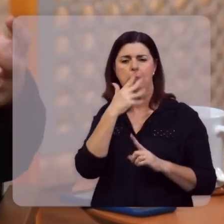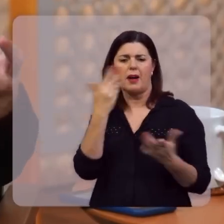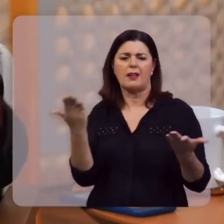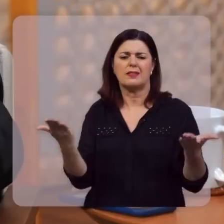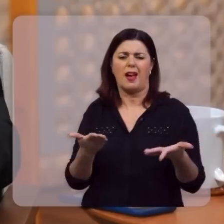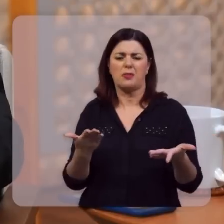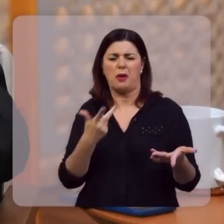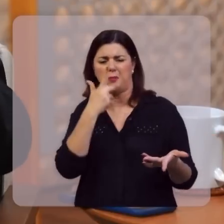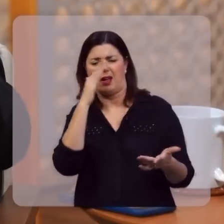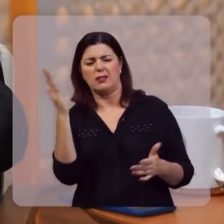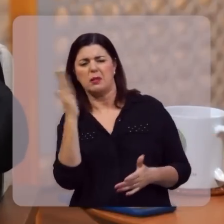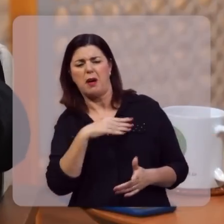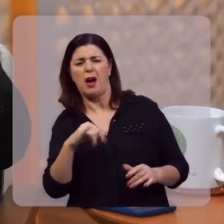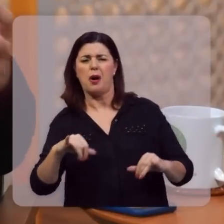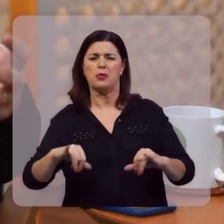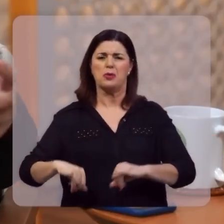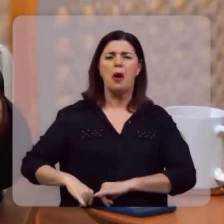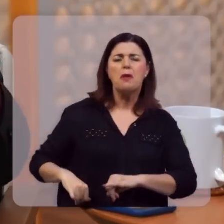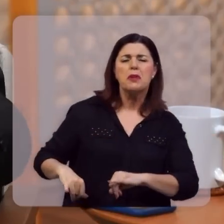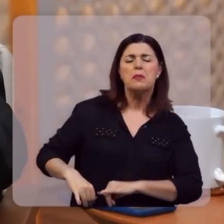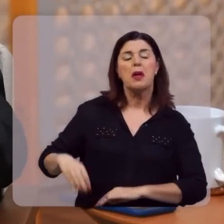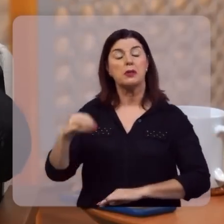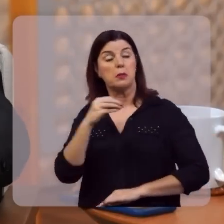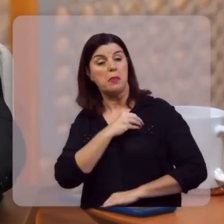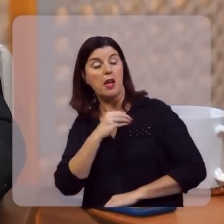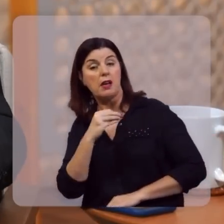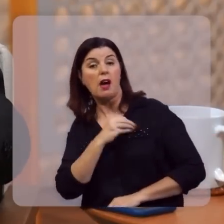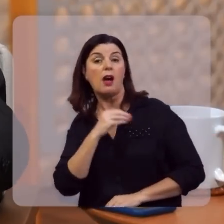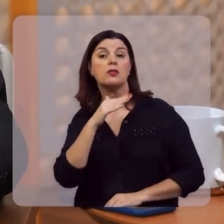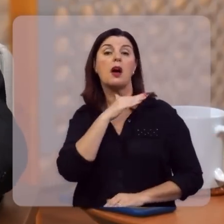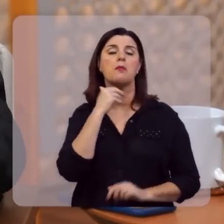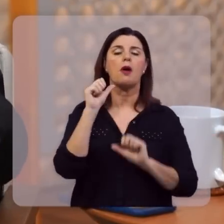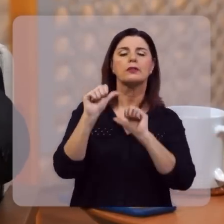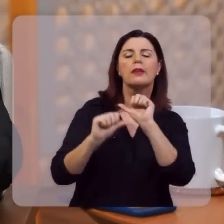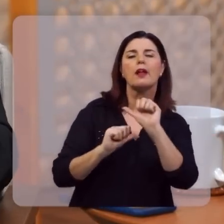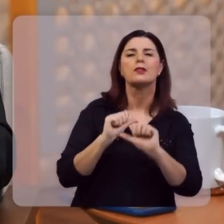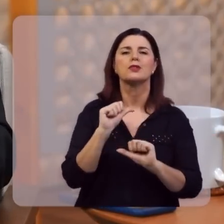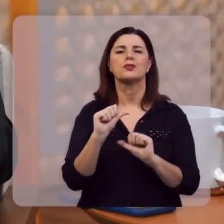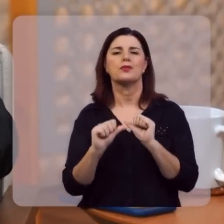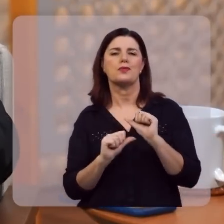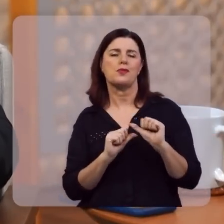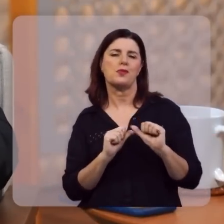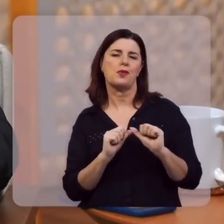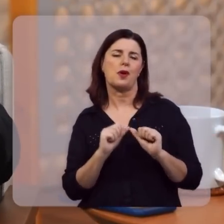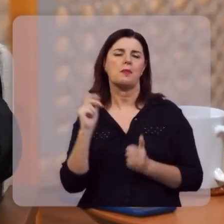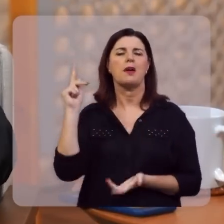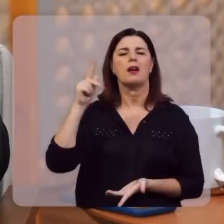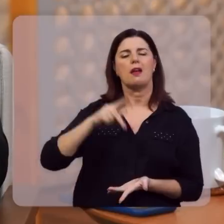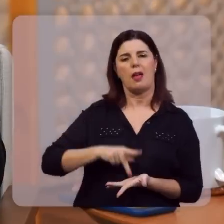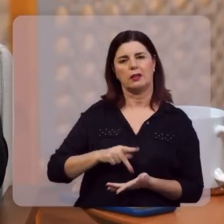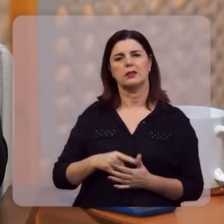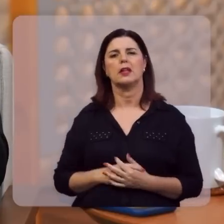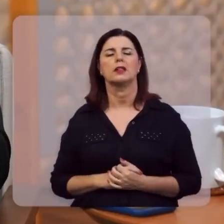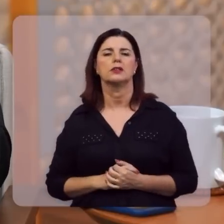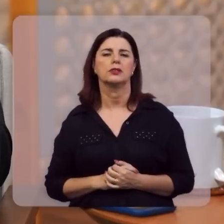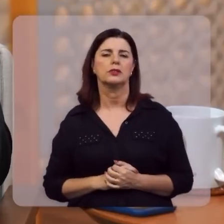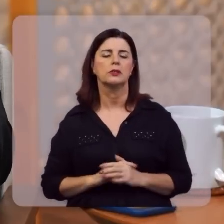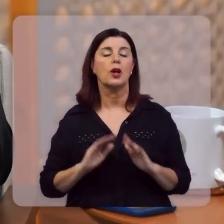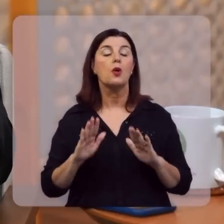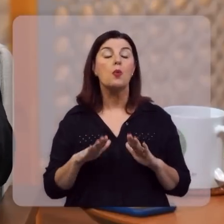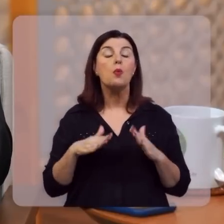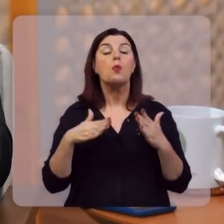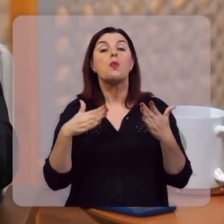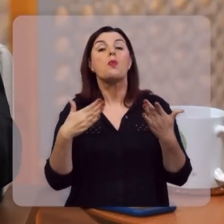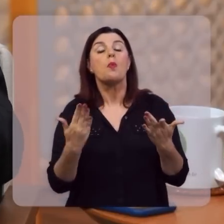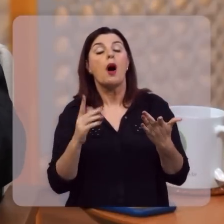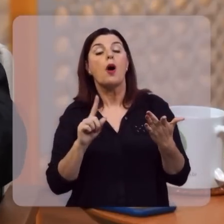instabilidade onde o sofrimento, a dor, o pecado e a morte se tornam, como a gente disse, uma realidade. Quais